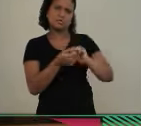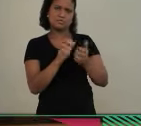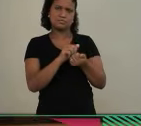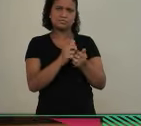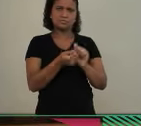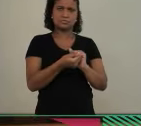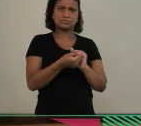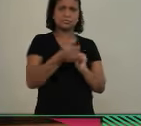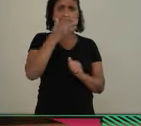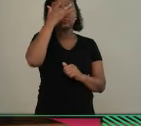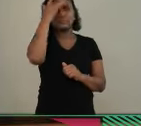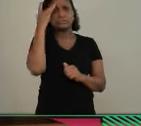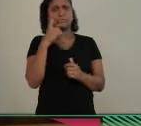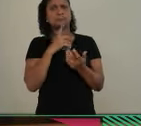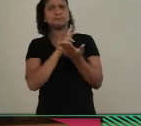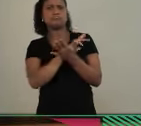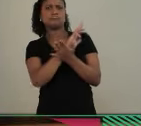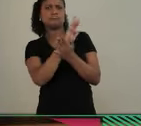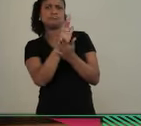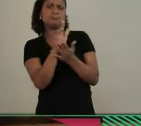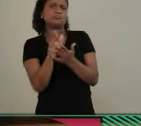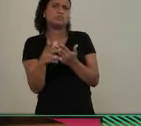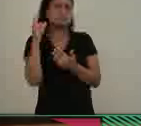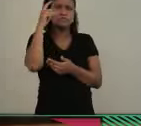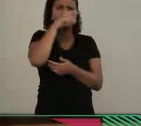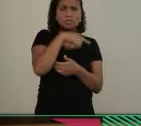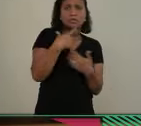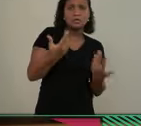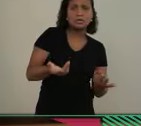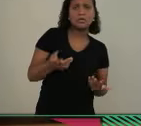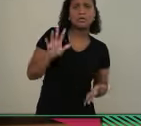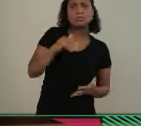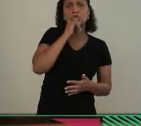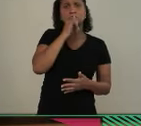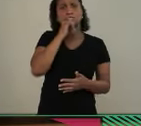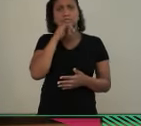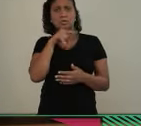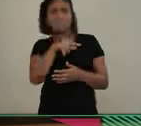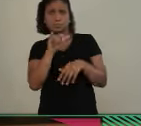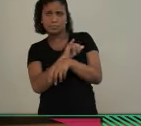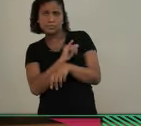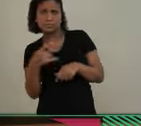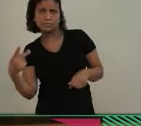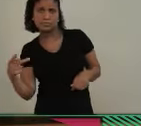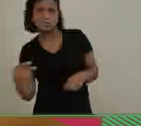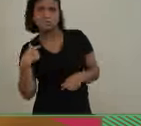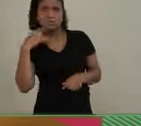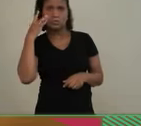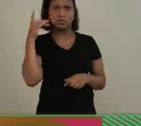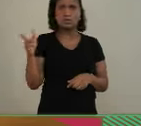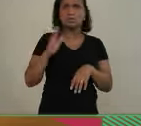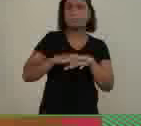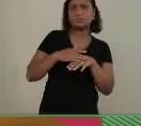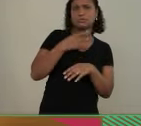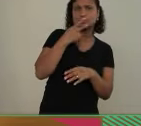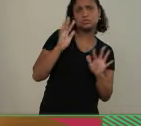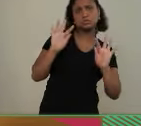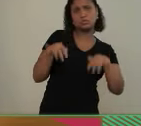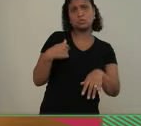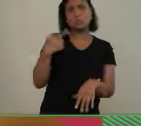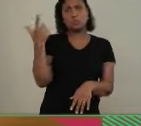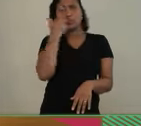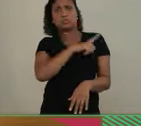plano dela mesma, para ela mesma, eu acho que foi, ela mesma disse, quando terminou, eu consegui. Realmente eu imagino